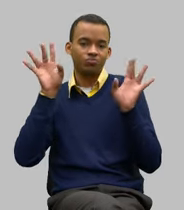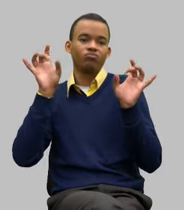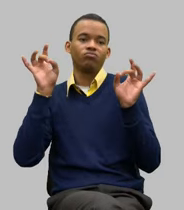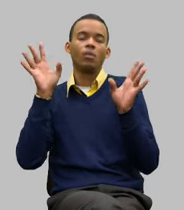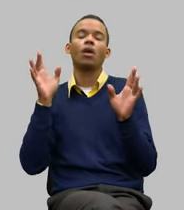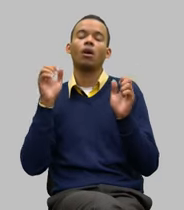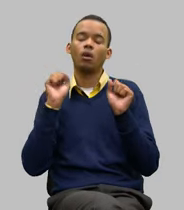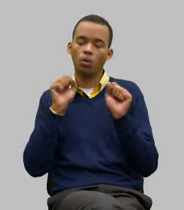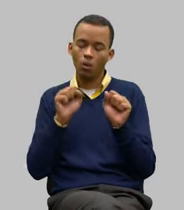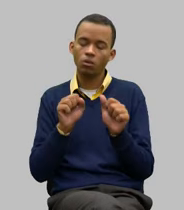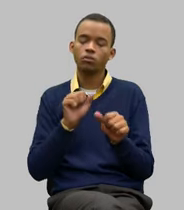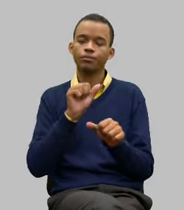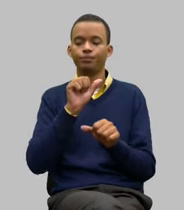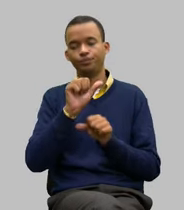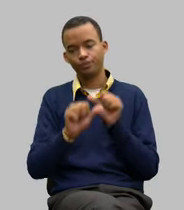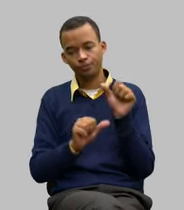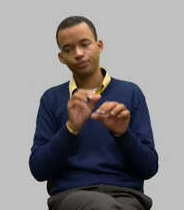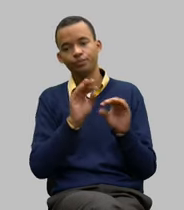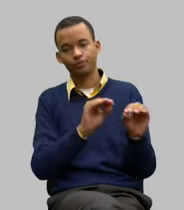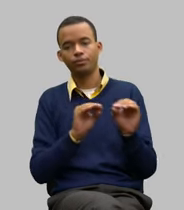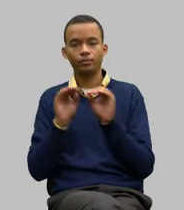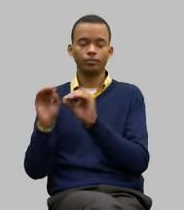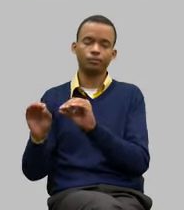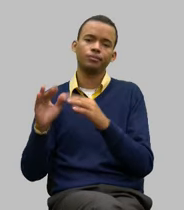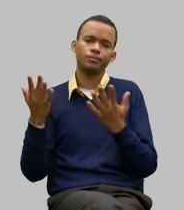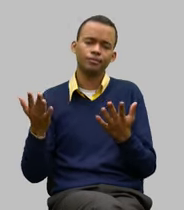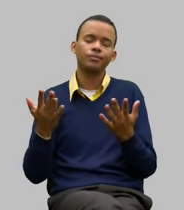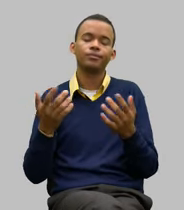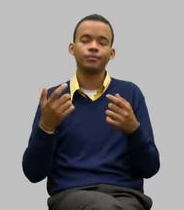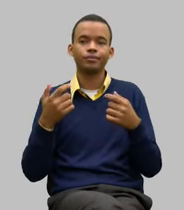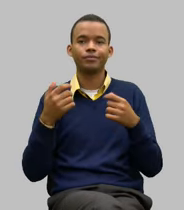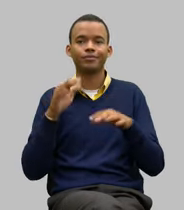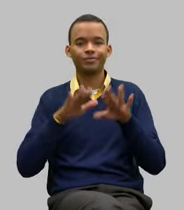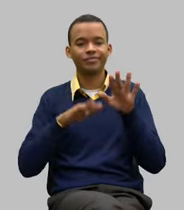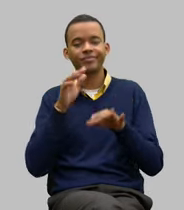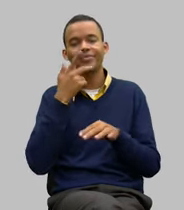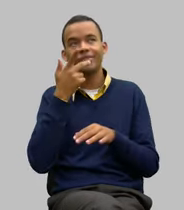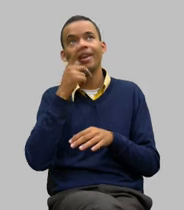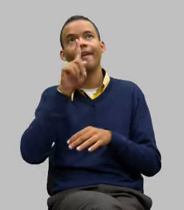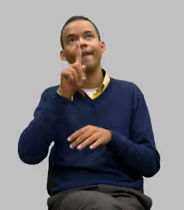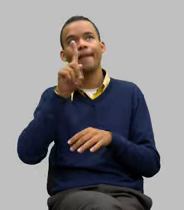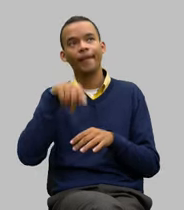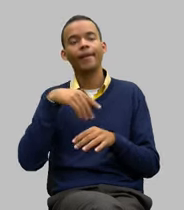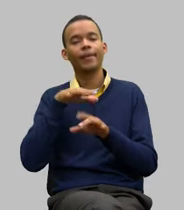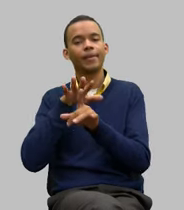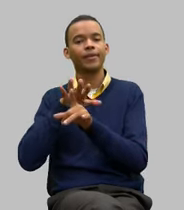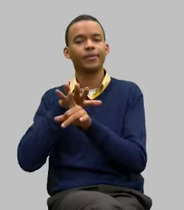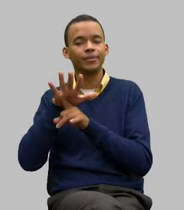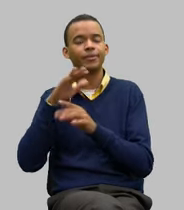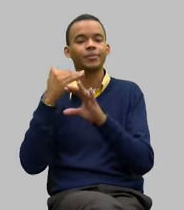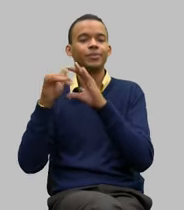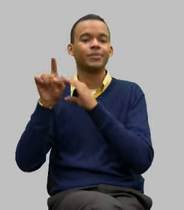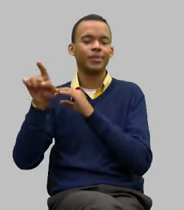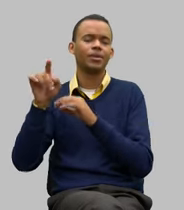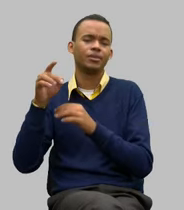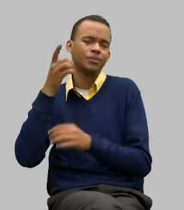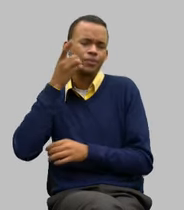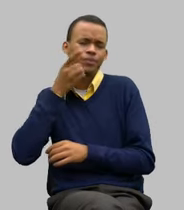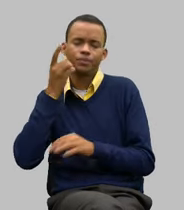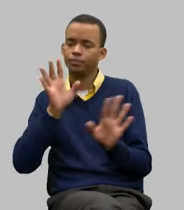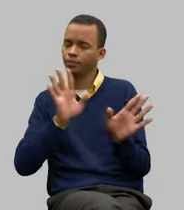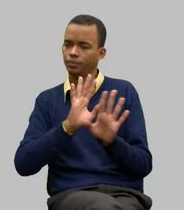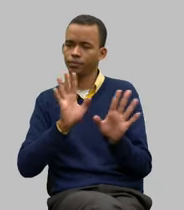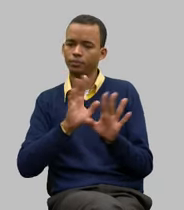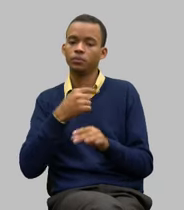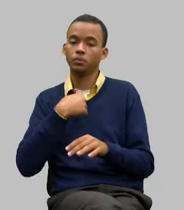quero deixar isso aqui registrada porque sen Não fala assim olha manda lá sem nenhum critério não a gente também eu orienta os assessores fal